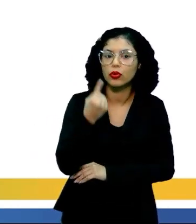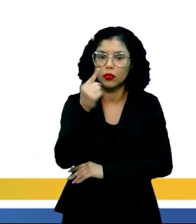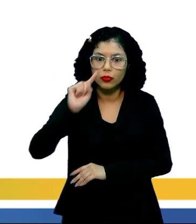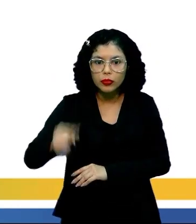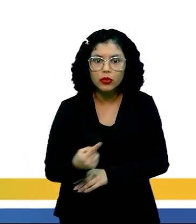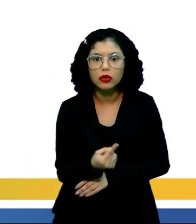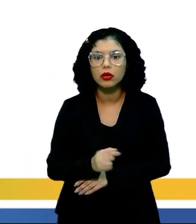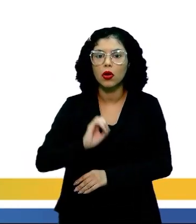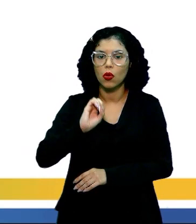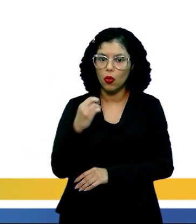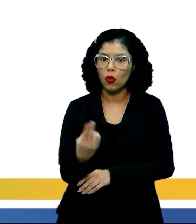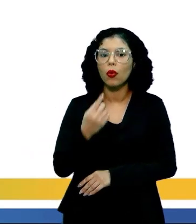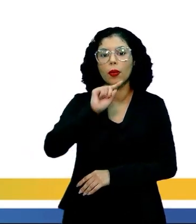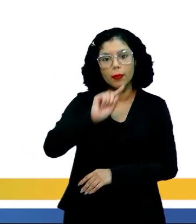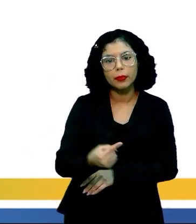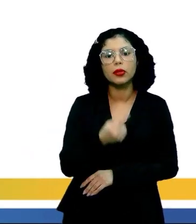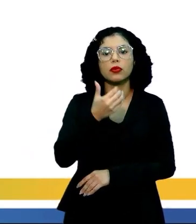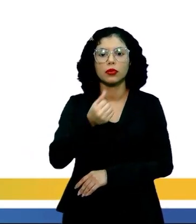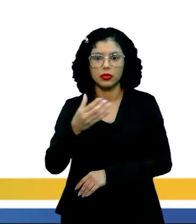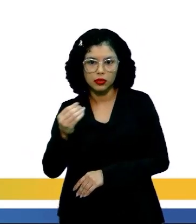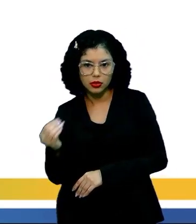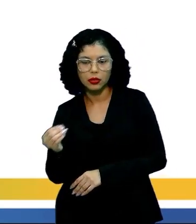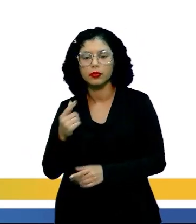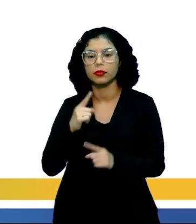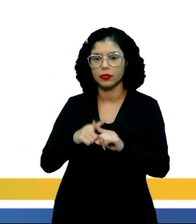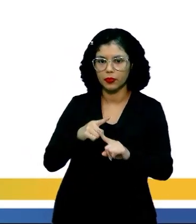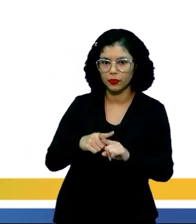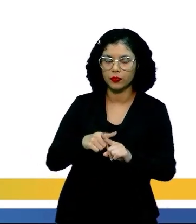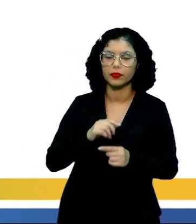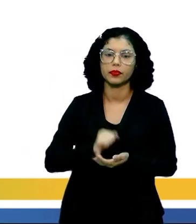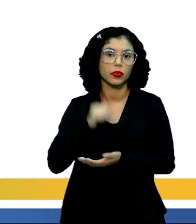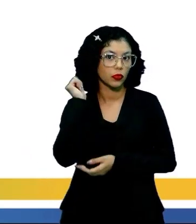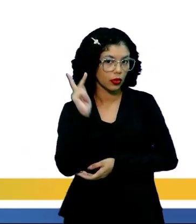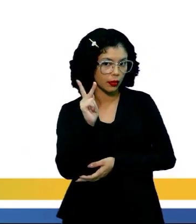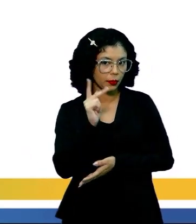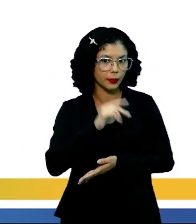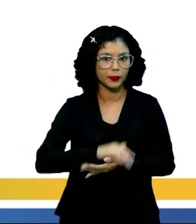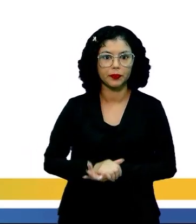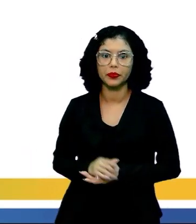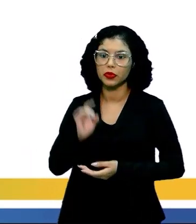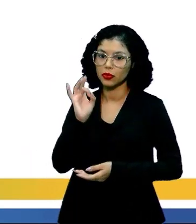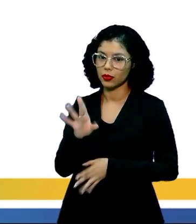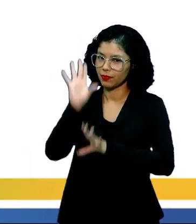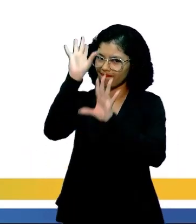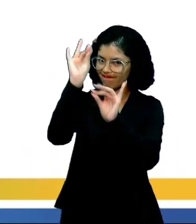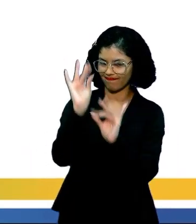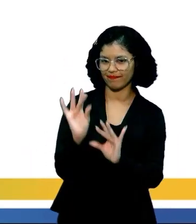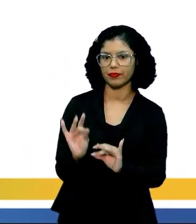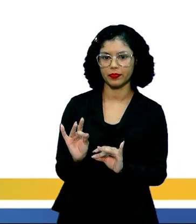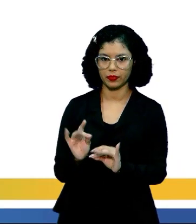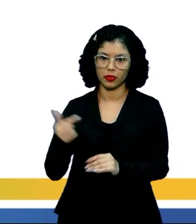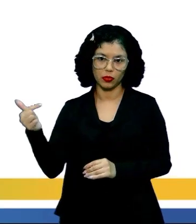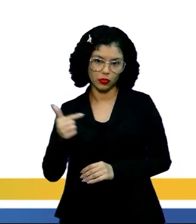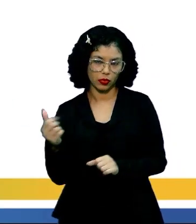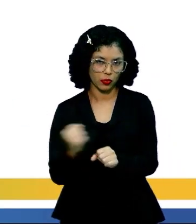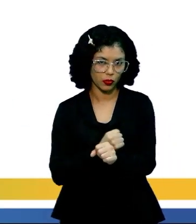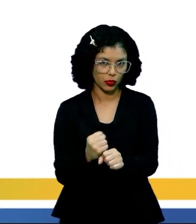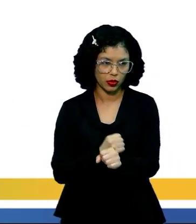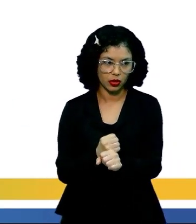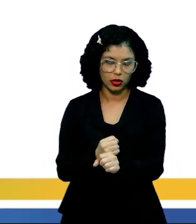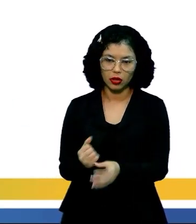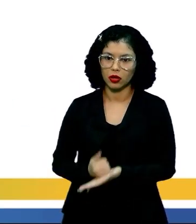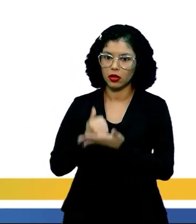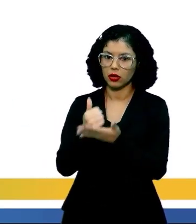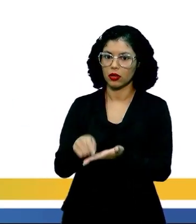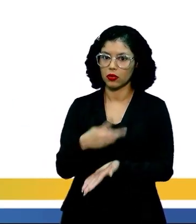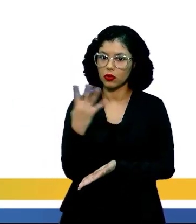mil, ou 1.100 brinquedos quando eu multiplicar por 1.000, correto? Só que tem um detalhe. No segundo ano, a doação